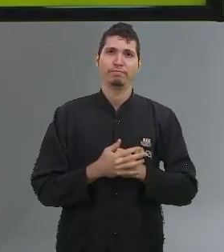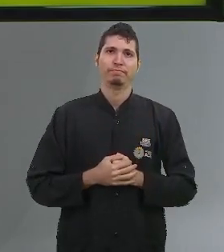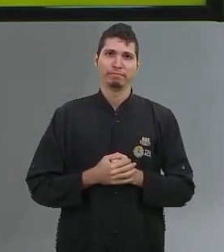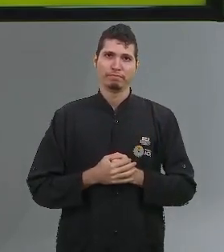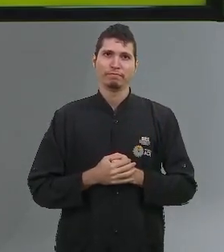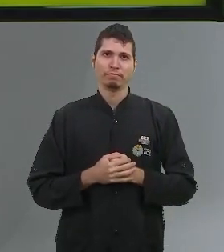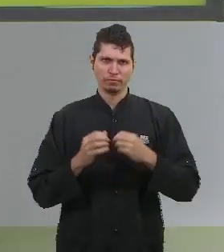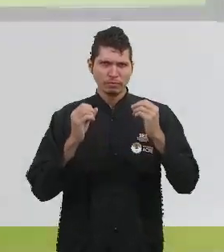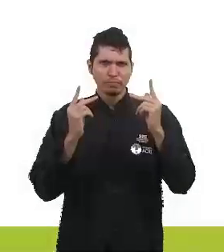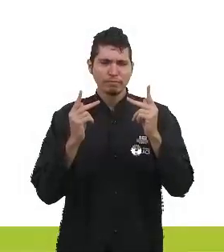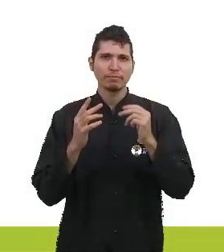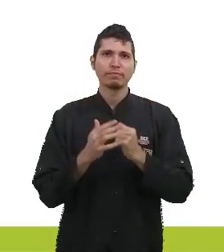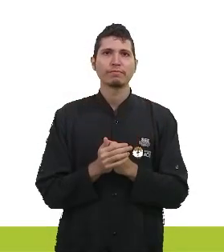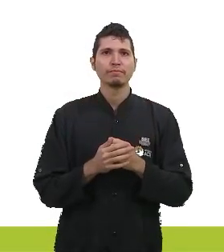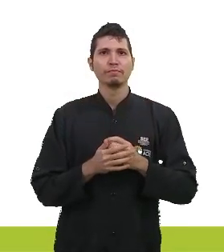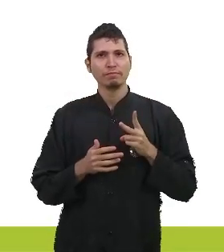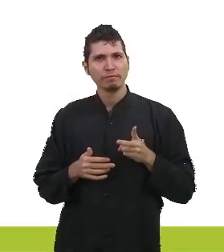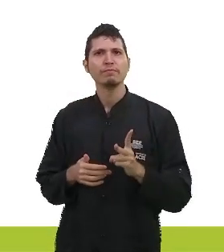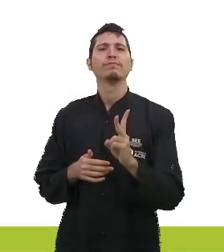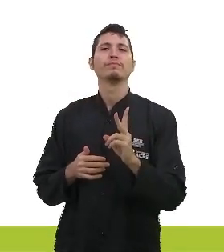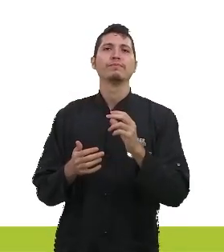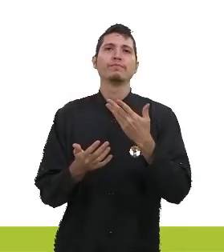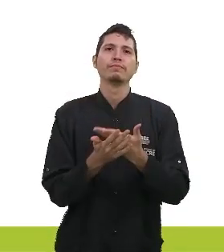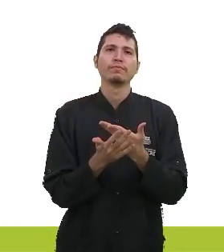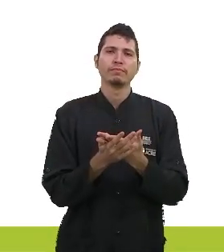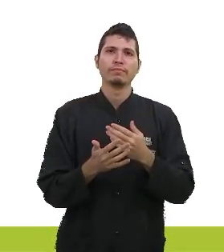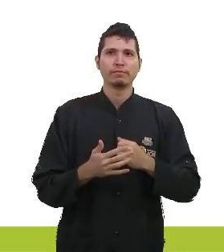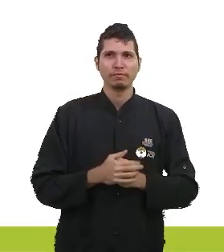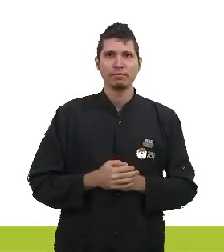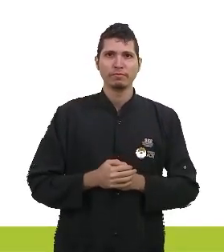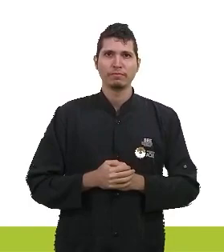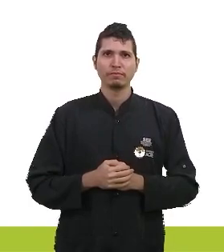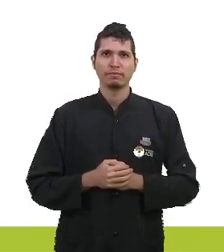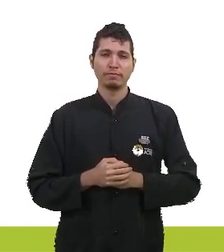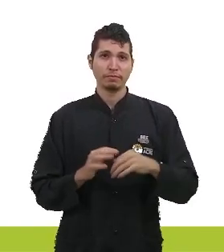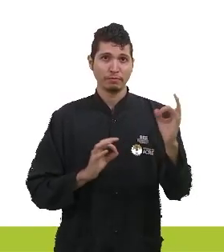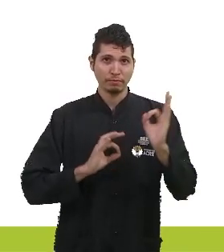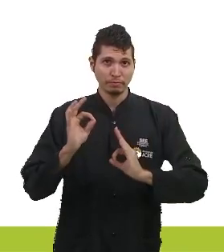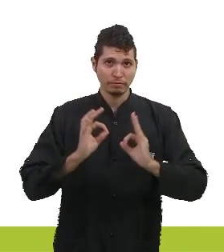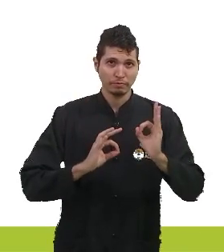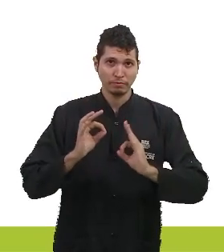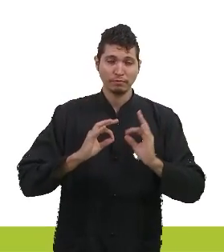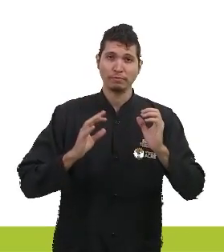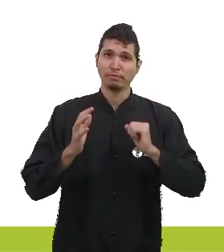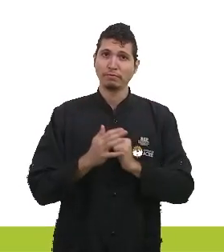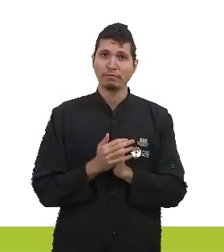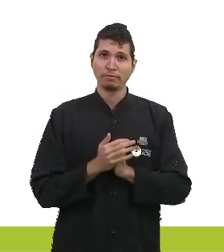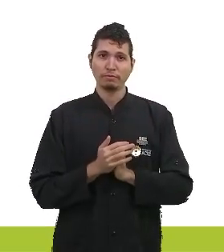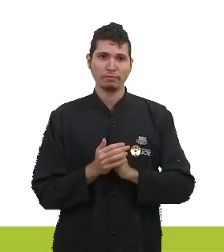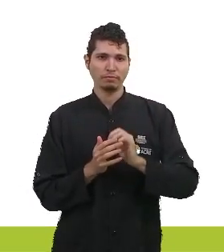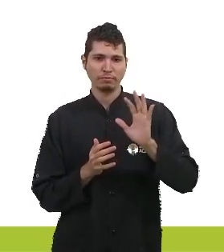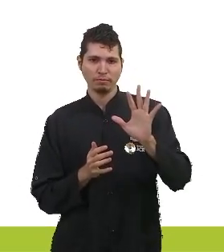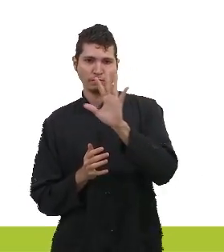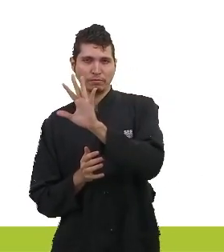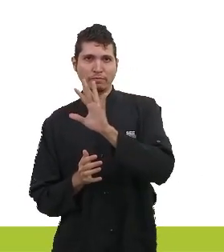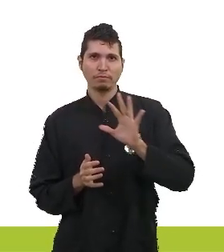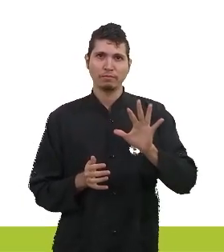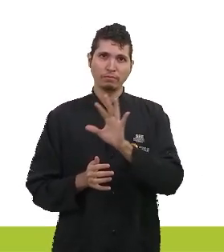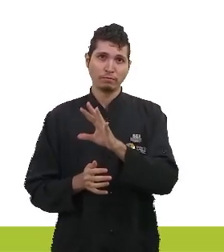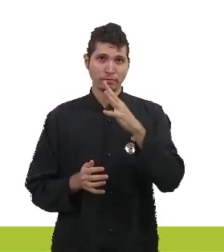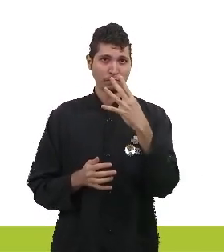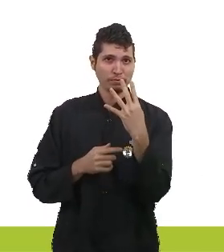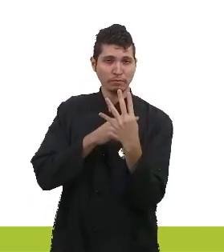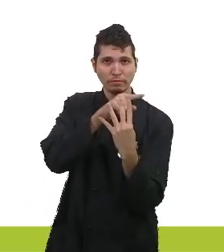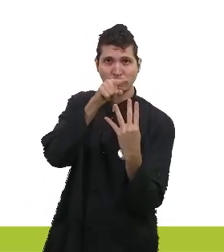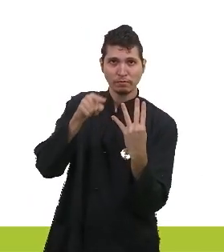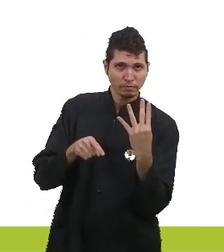tudo bem? Então avançando mais um pouquinho. O funcionamento é dividir as tarefas em 4 categorias com base